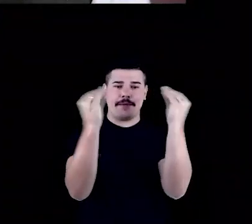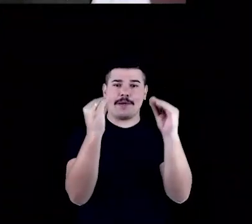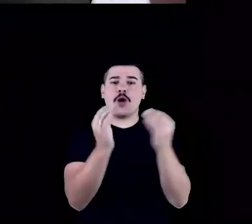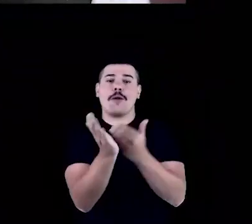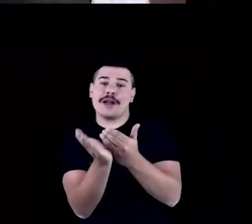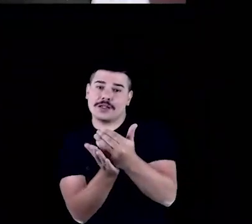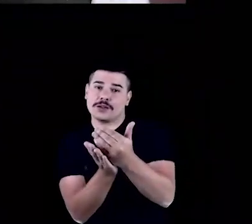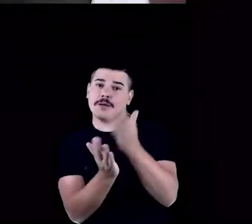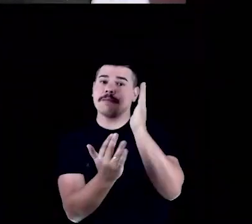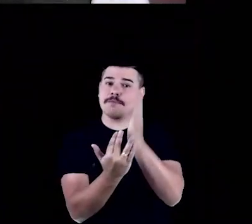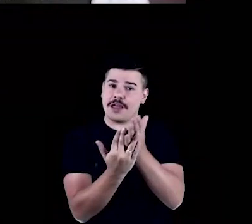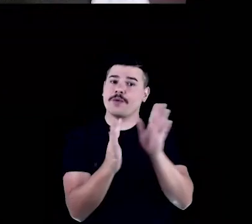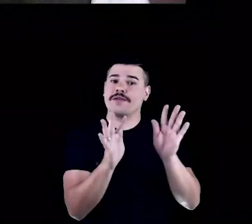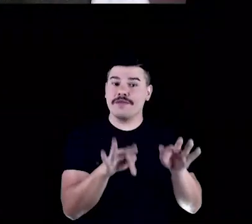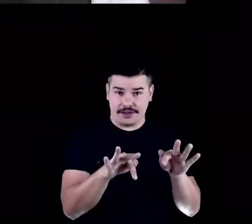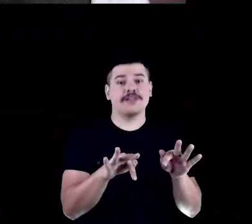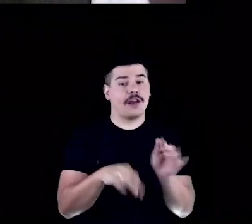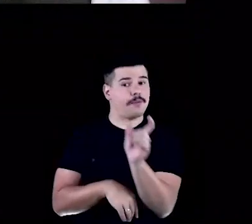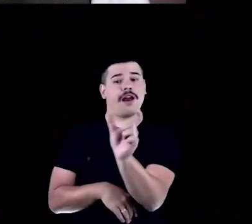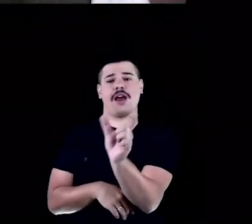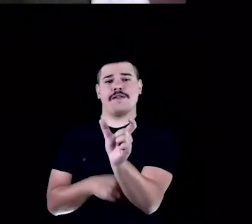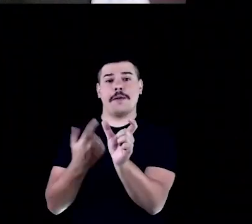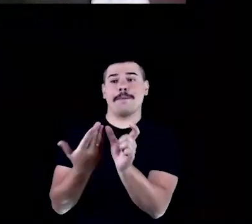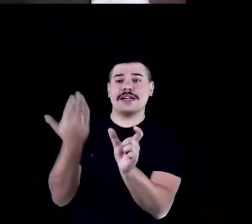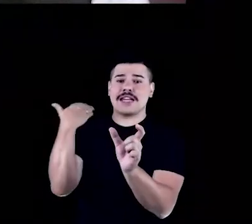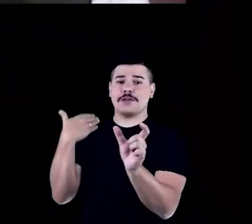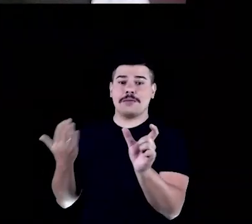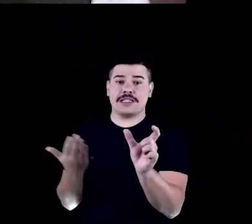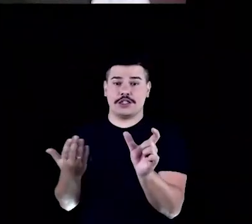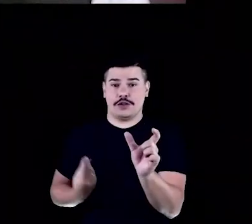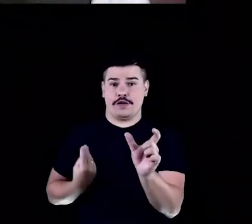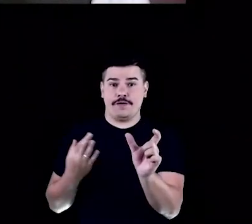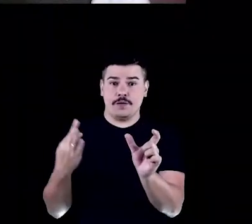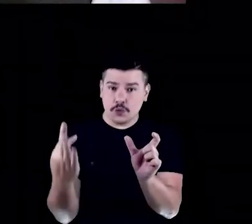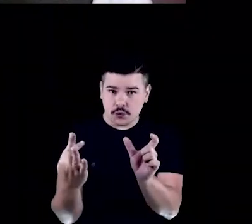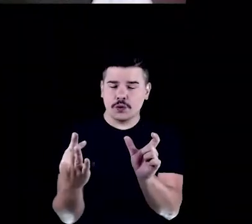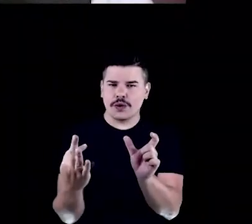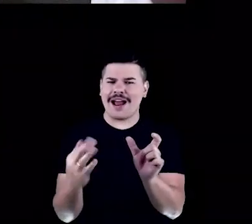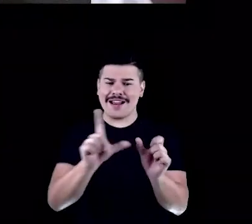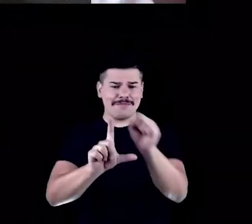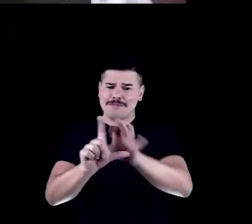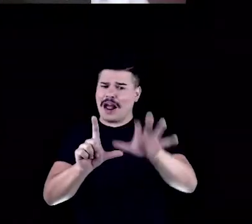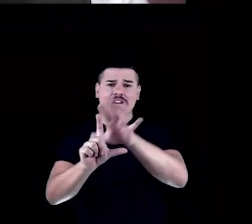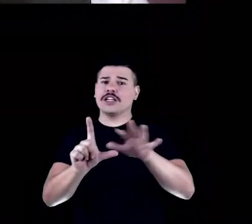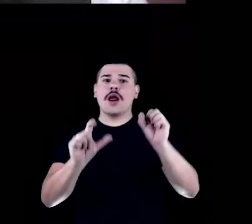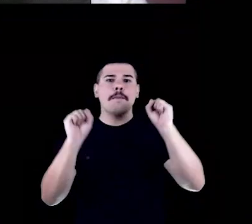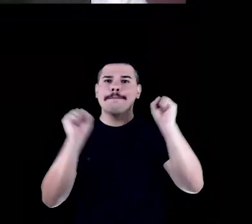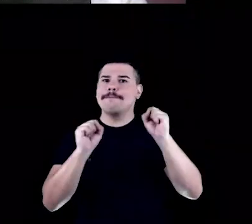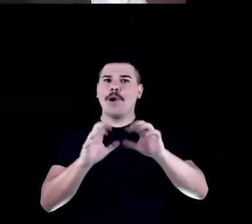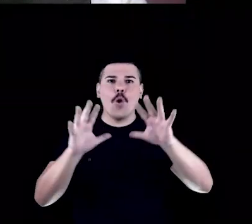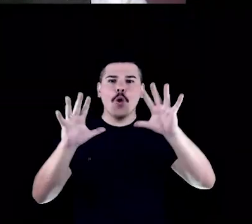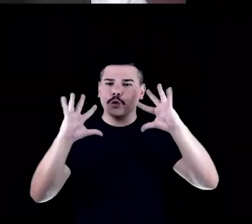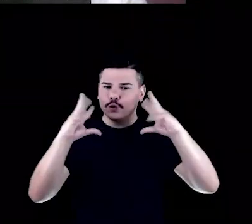começo, um meio, um fim, algum encadeamento de passado, presente e futuro. A imagem não. A imagem é essa explosão que traz tudo de uma